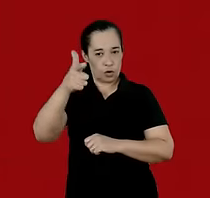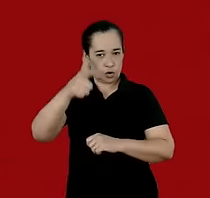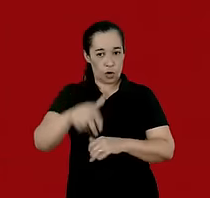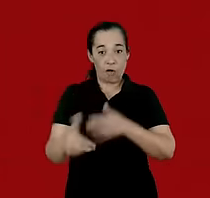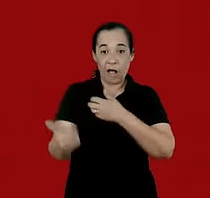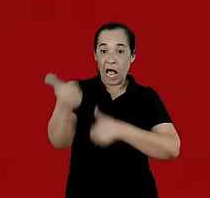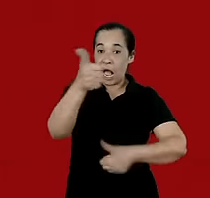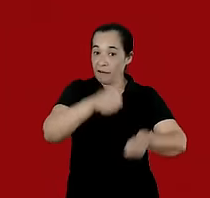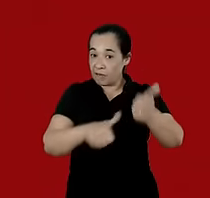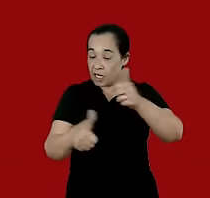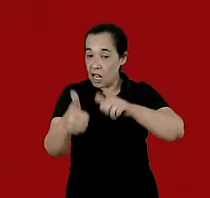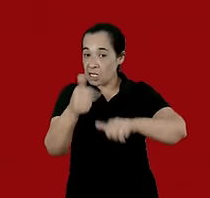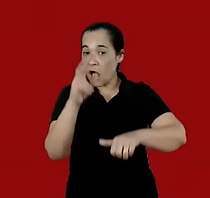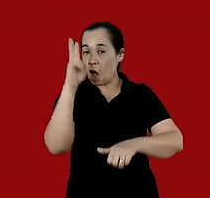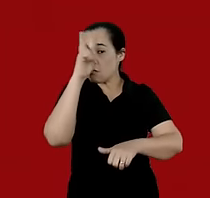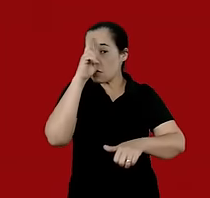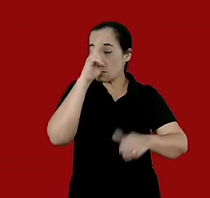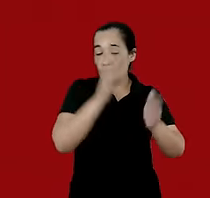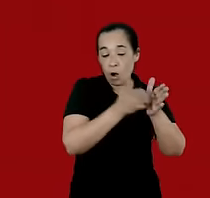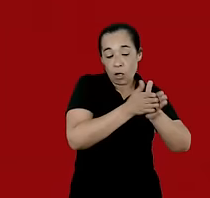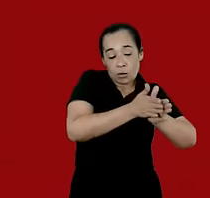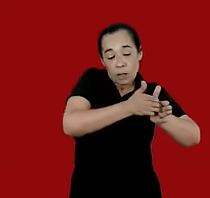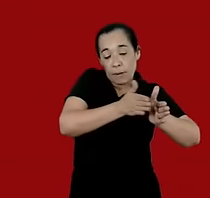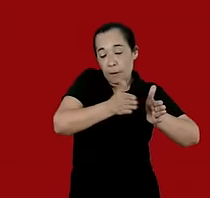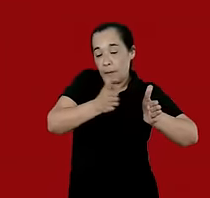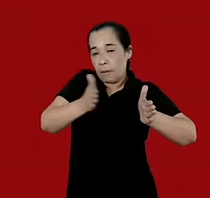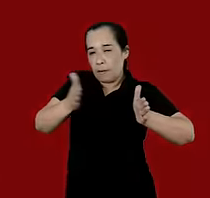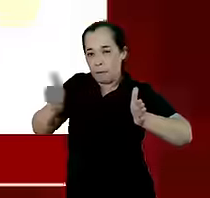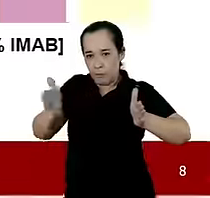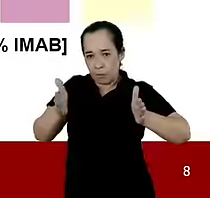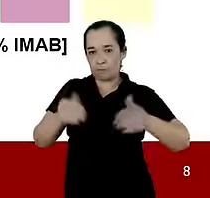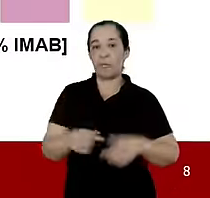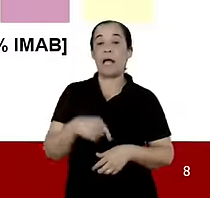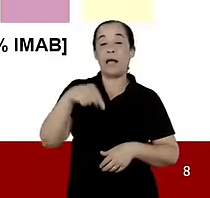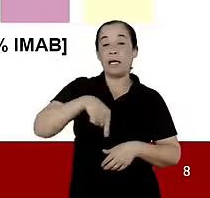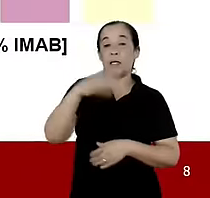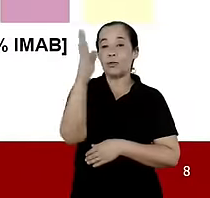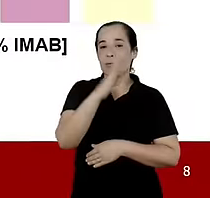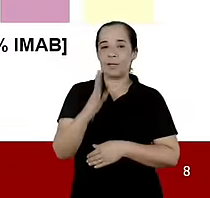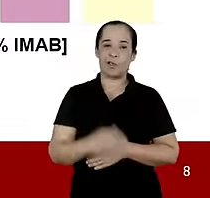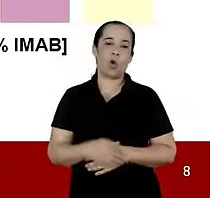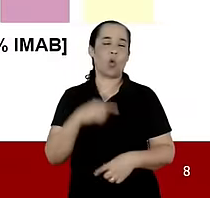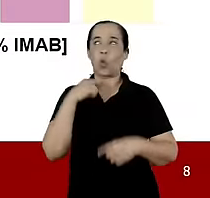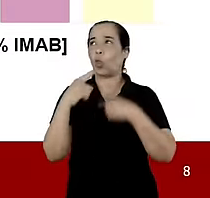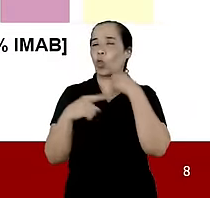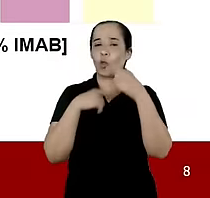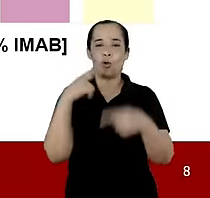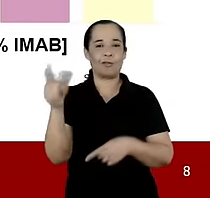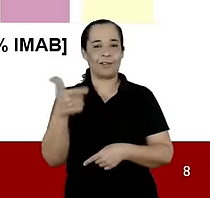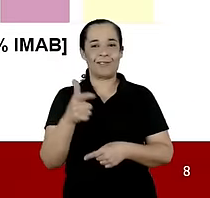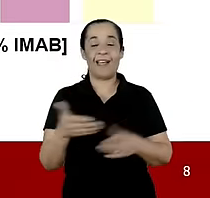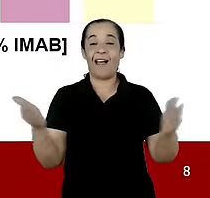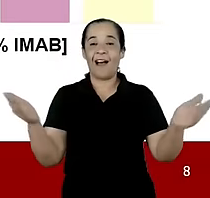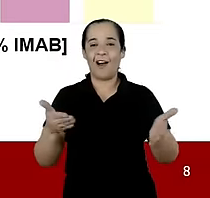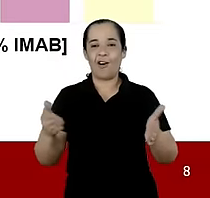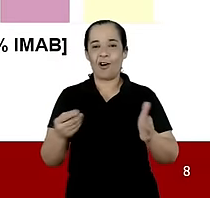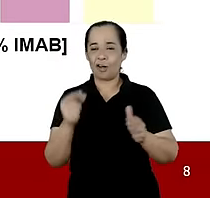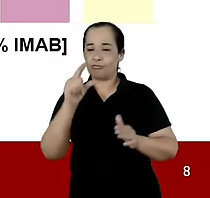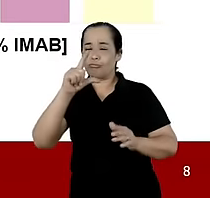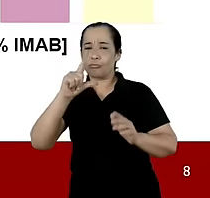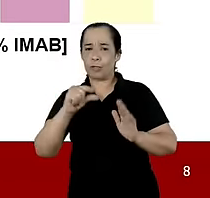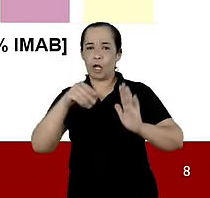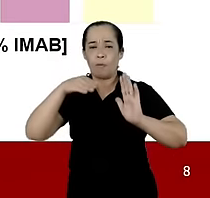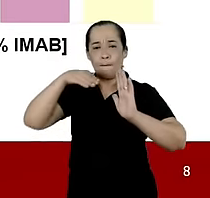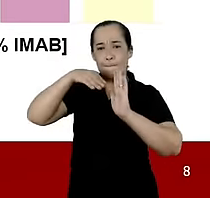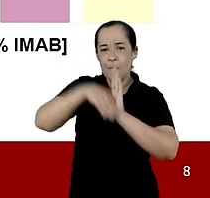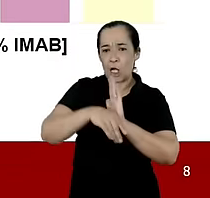como foram os últimos ciclos de queda de taxa de juros no caso do Brasil a gente não tem mais dúvida estamos num ciclo ciclo de corte Pode ser que ele seja mais abreviado Pode ser que ele seja